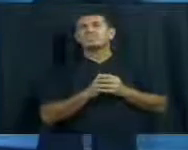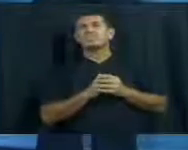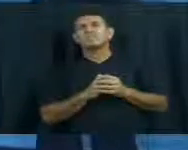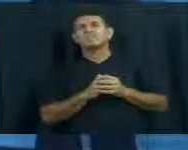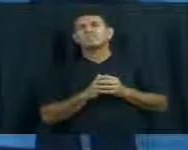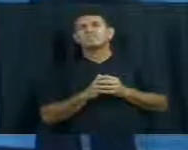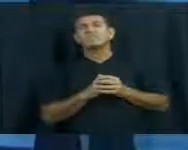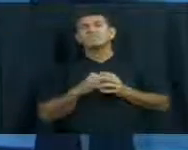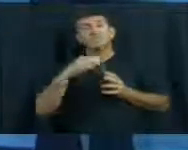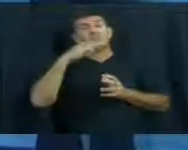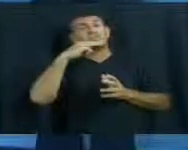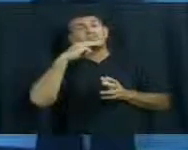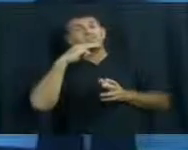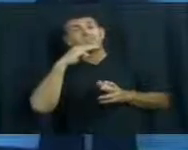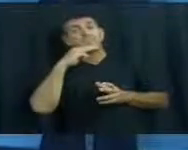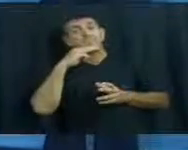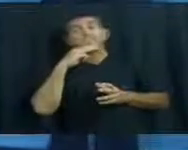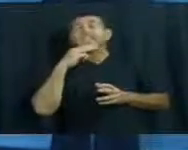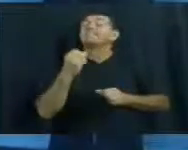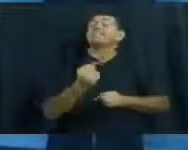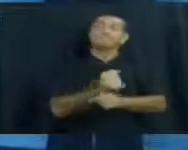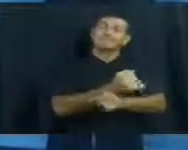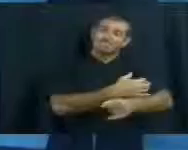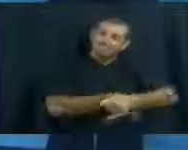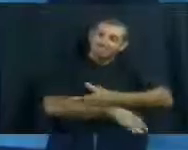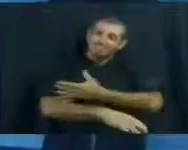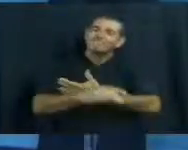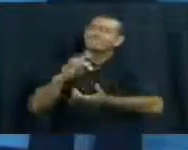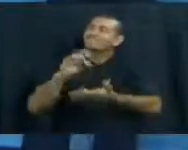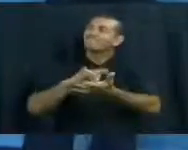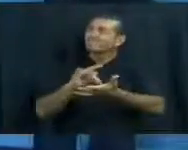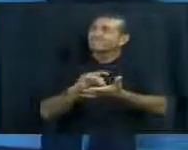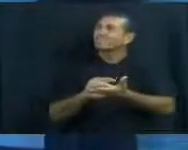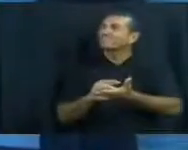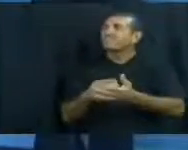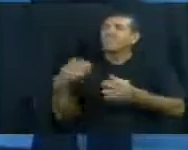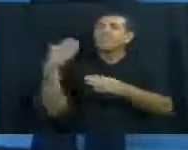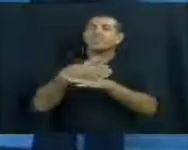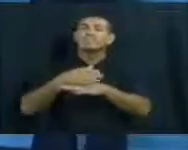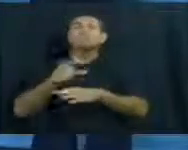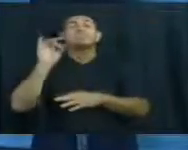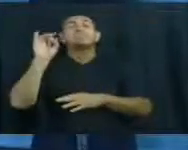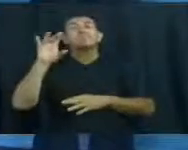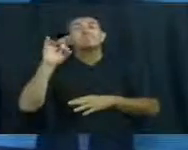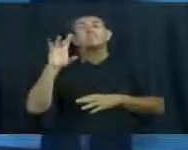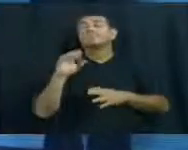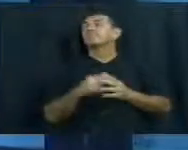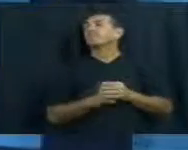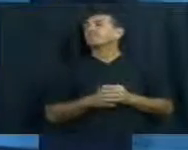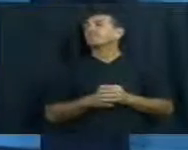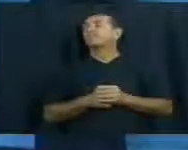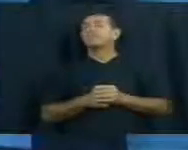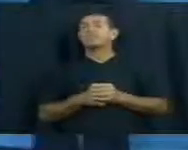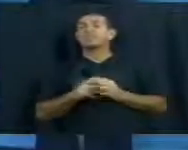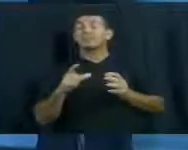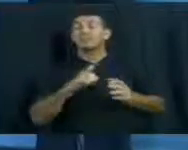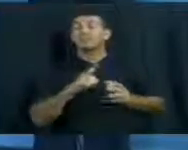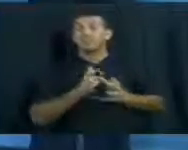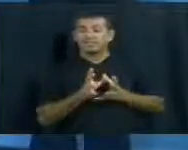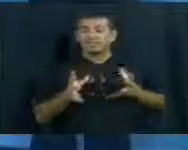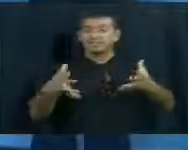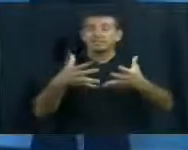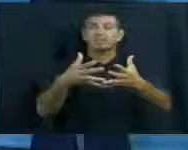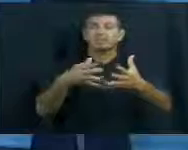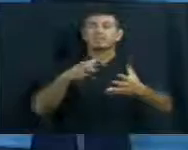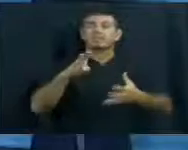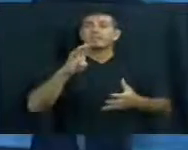Rapaz, você tá esquecendo disso, rapaz. Exatamente. Dia 5 do 3 teremos um grande blocão. O bloco do